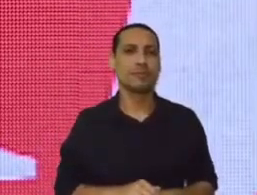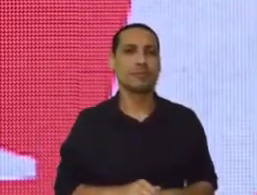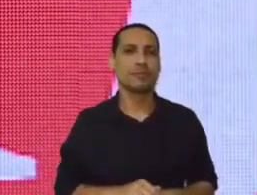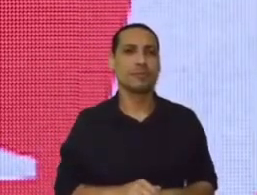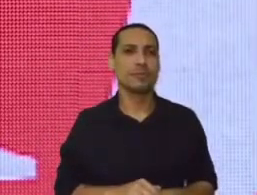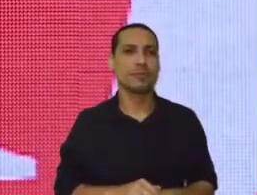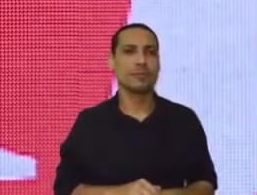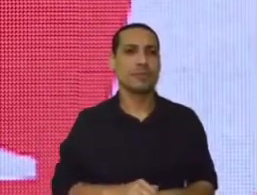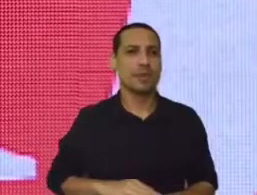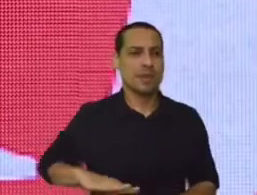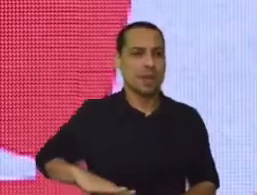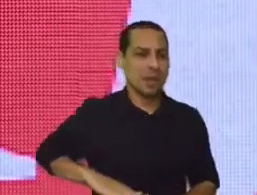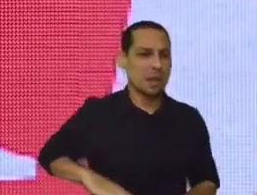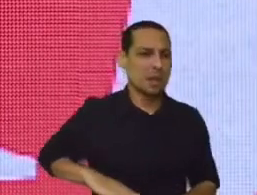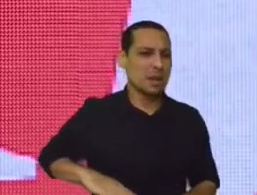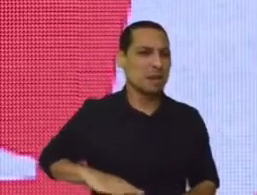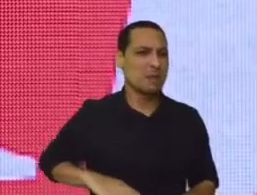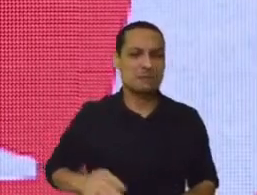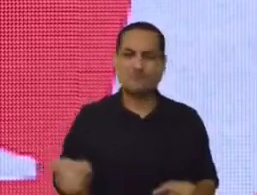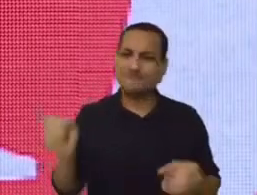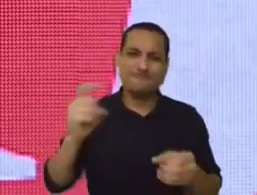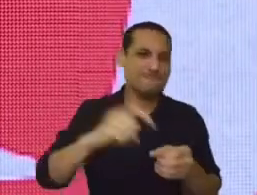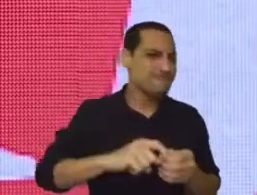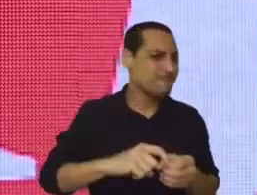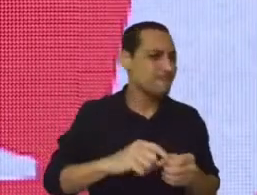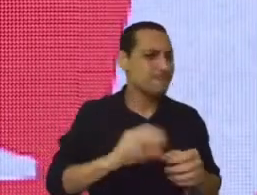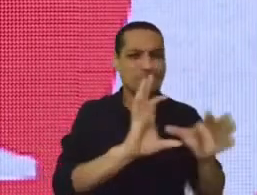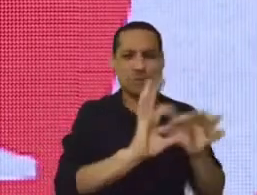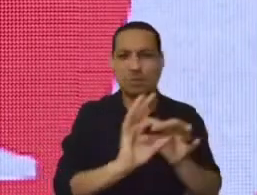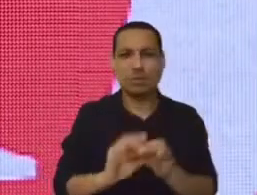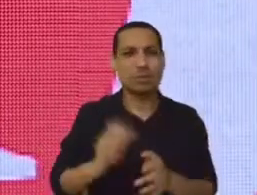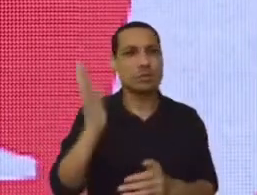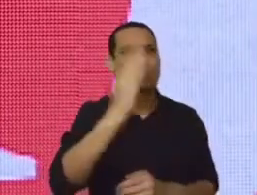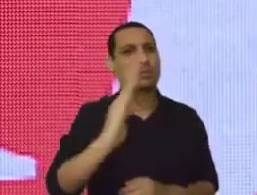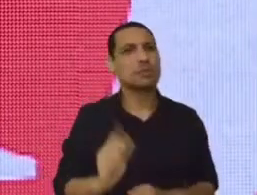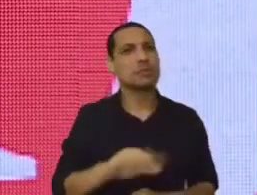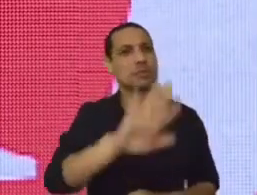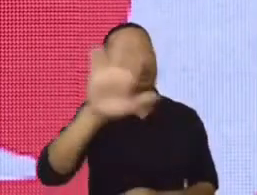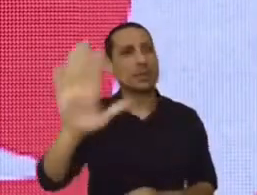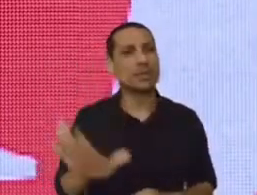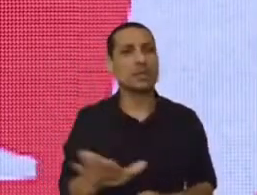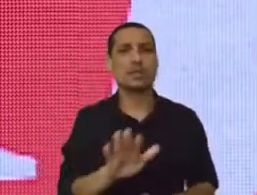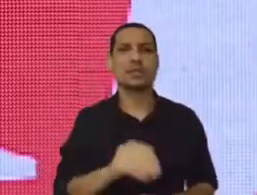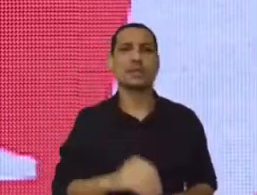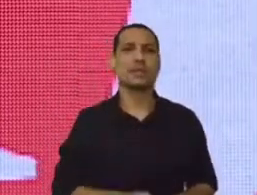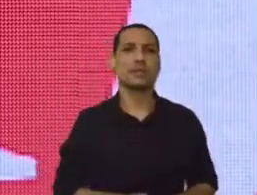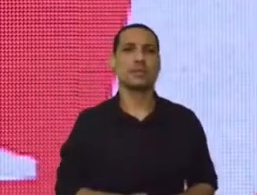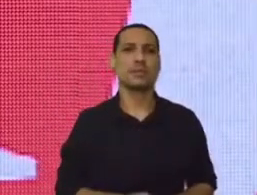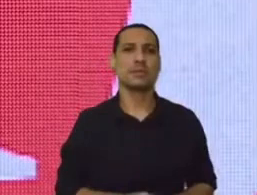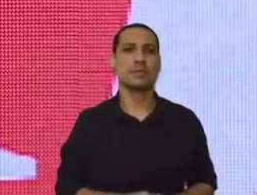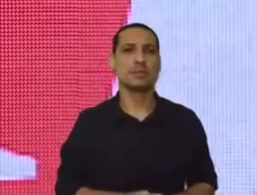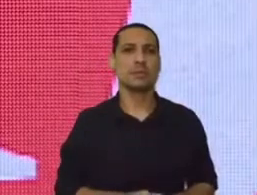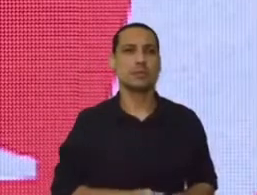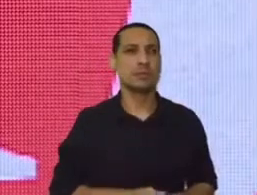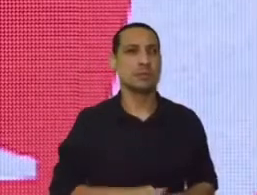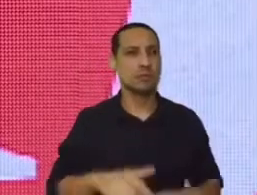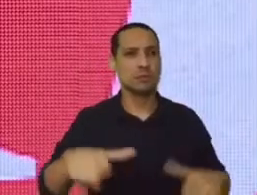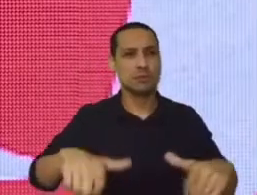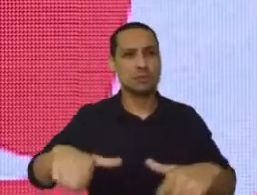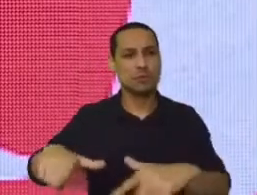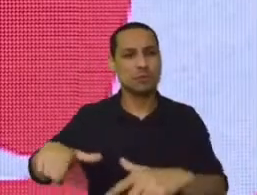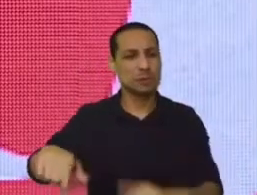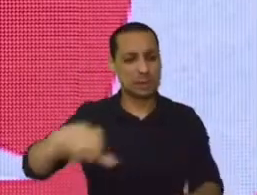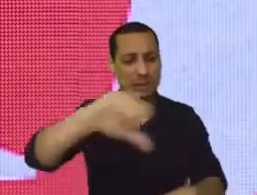nas periferias da cidade, em especial nas capitais do nosso país, é visível as pessoas dormirem com famílias, né,